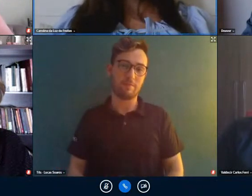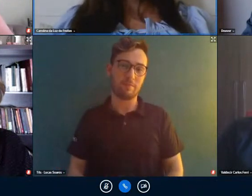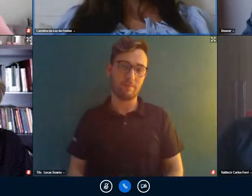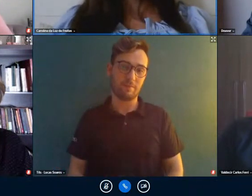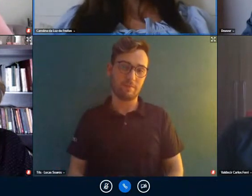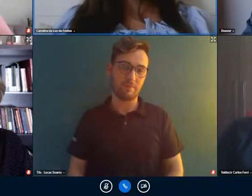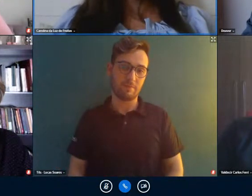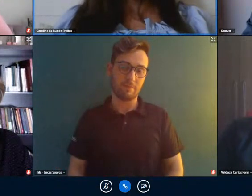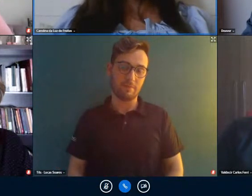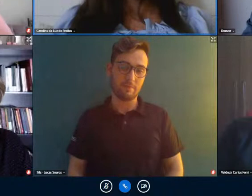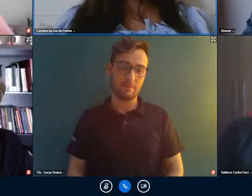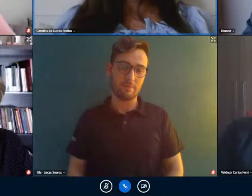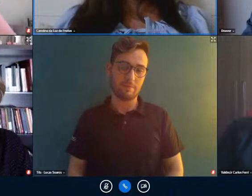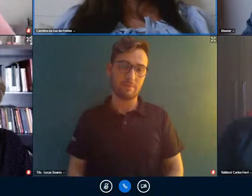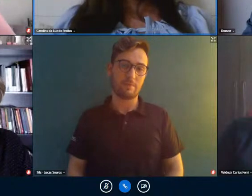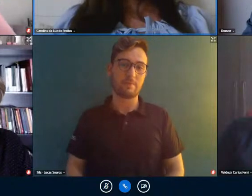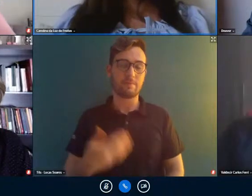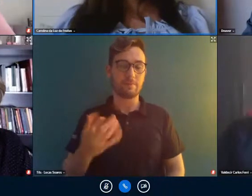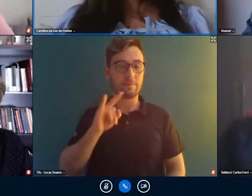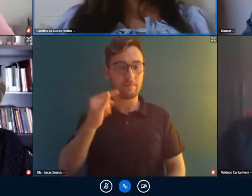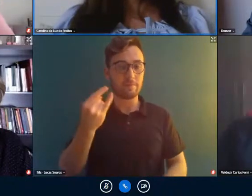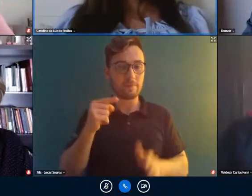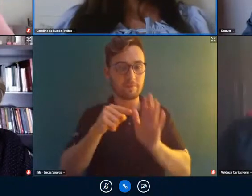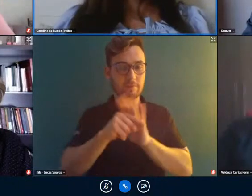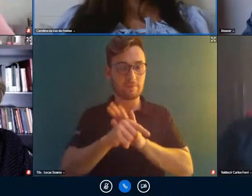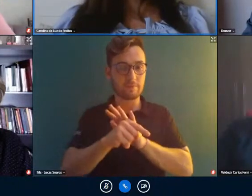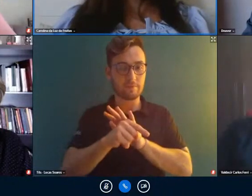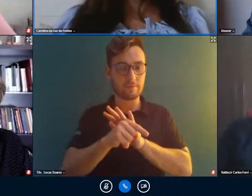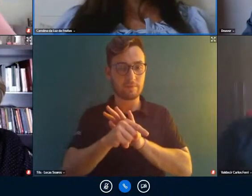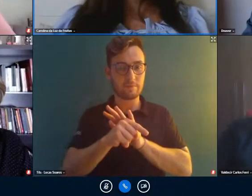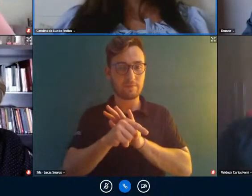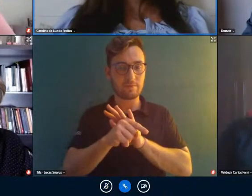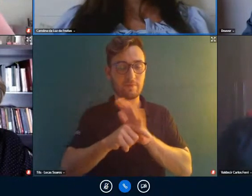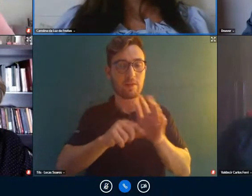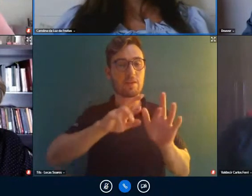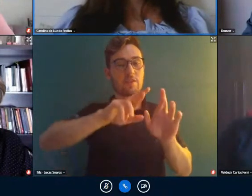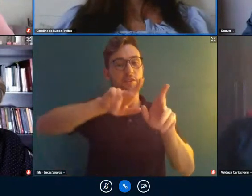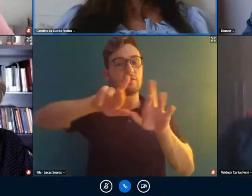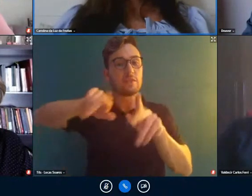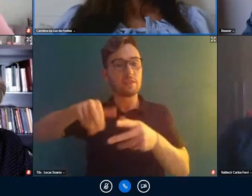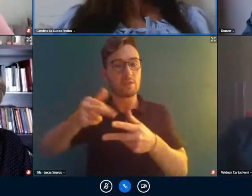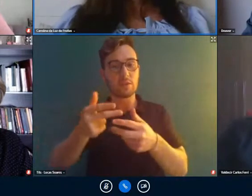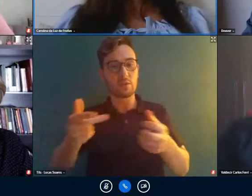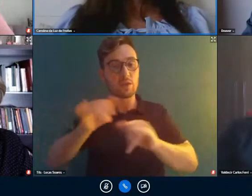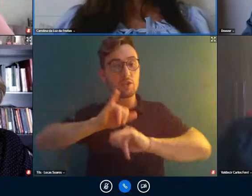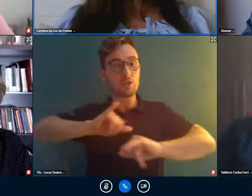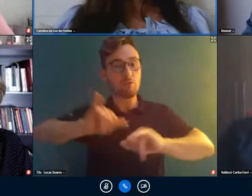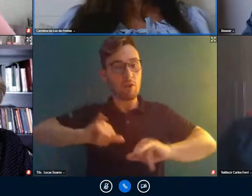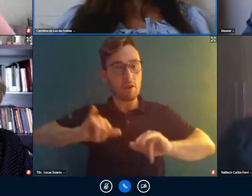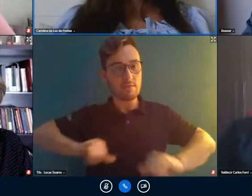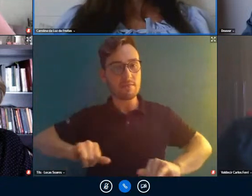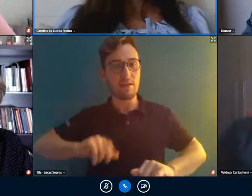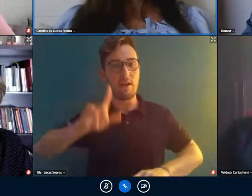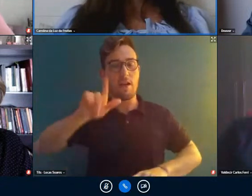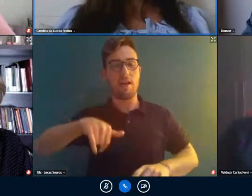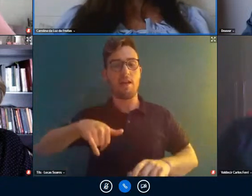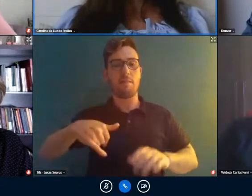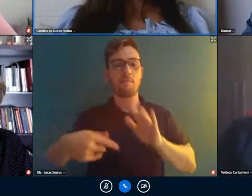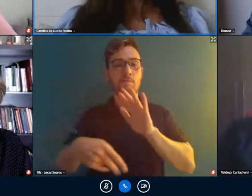E a última pergunta do Ferrer: além desse evento, quais as outras formas de divulgação? O projeto ele foi